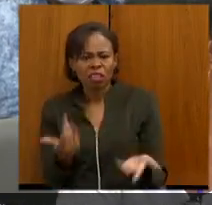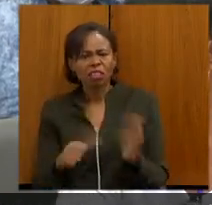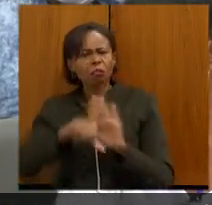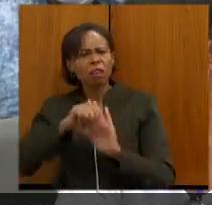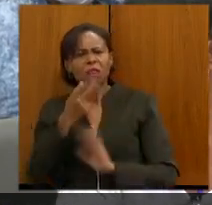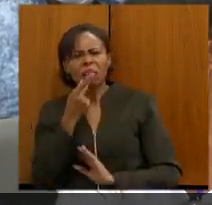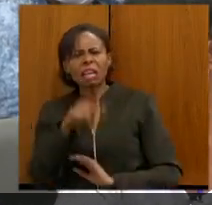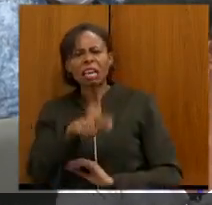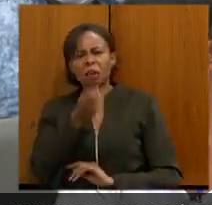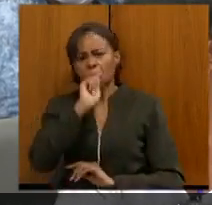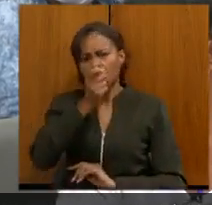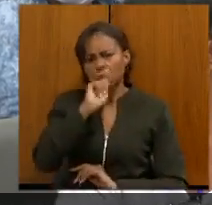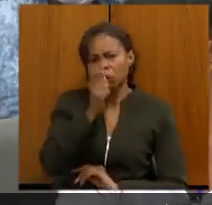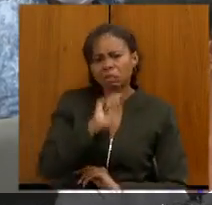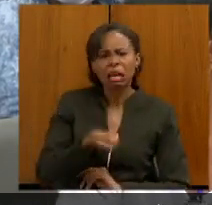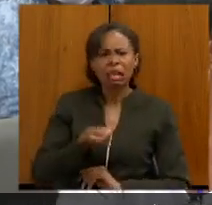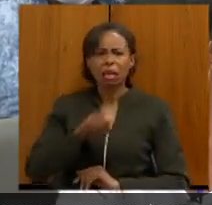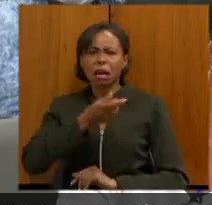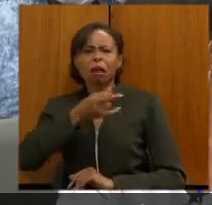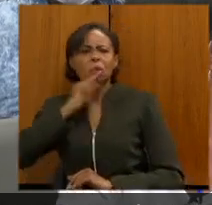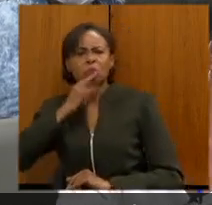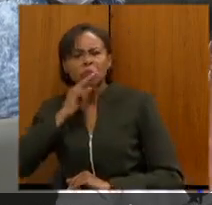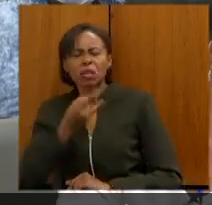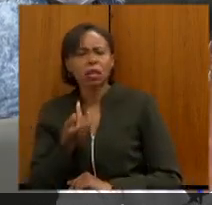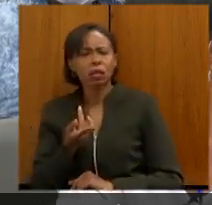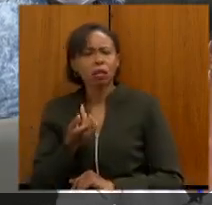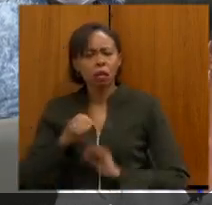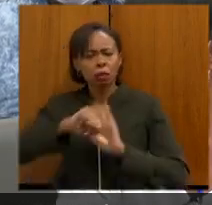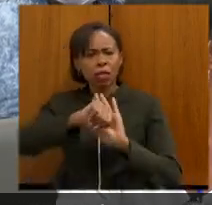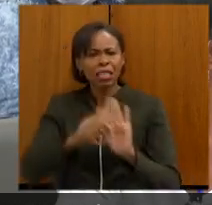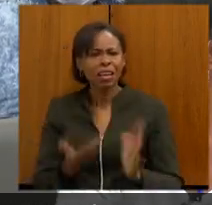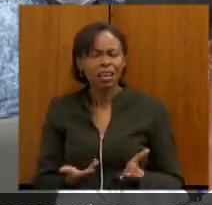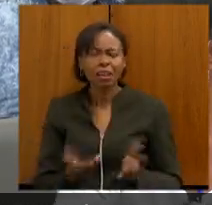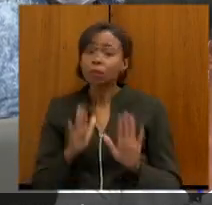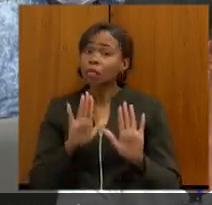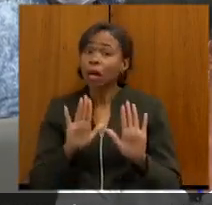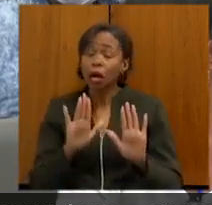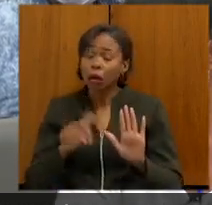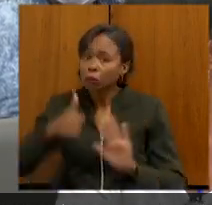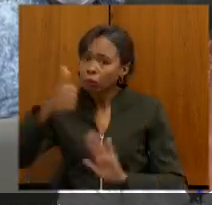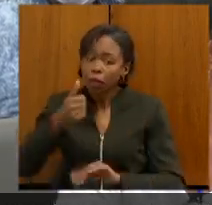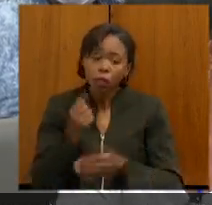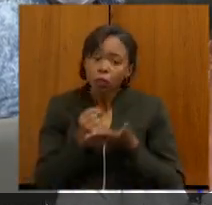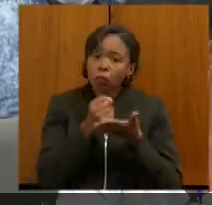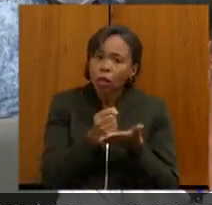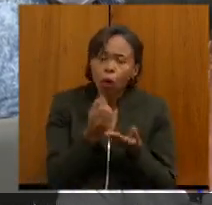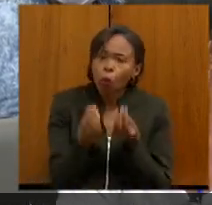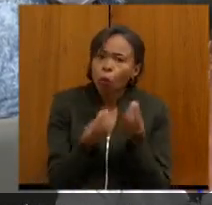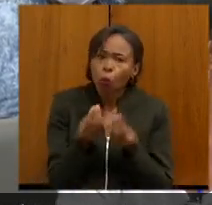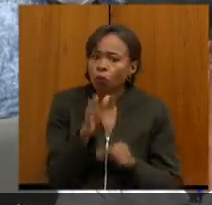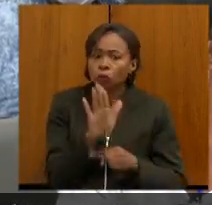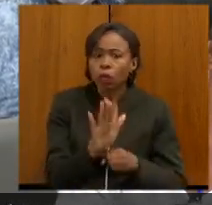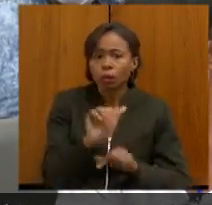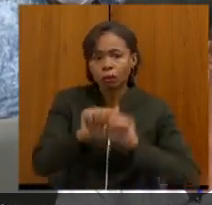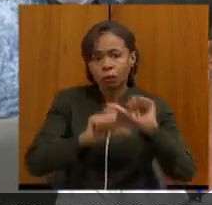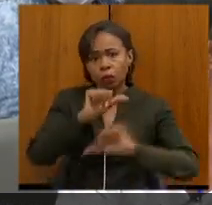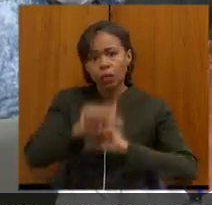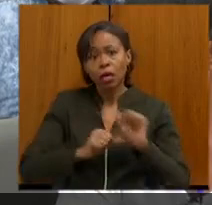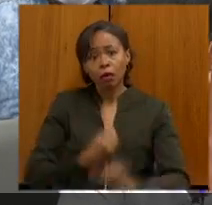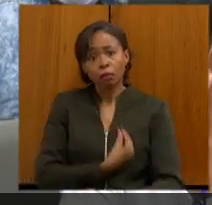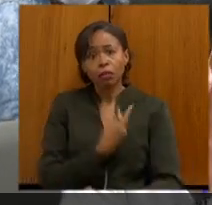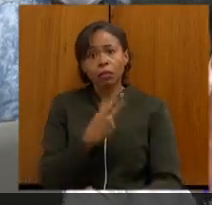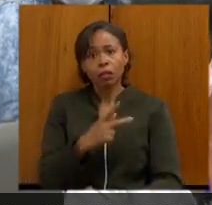drogado e usuários de drogas que é dependente químico é cachaceiro vamos estender a mão vamos ver o que que tá acontecendo o que que eu posso fazer para poder mudar a realidade